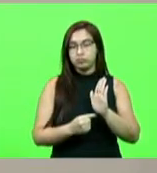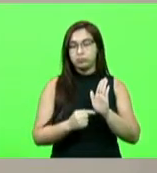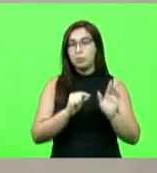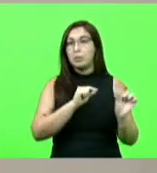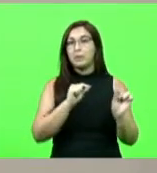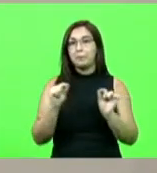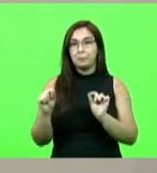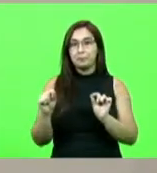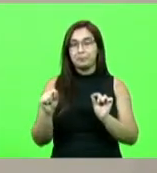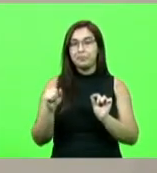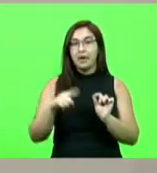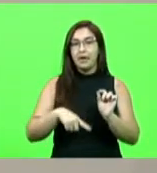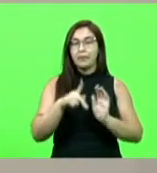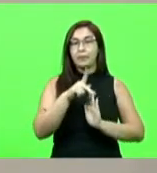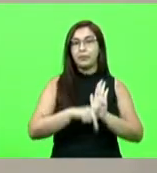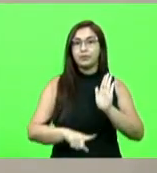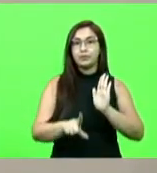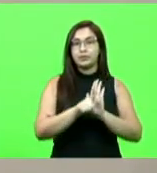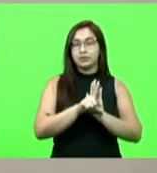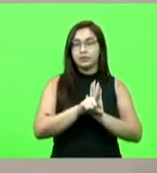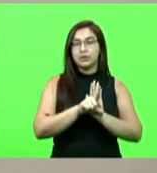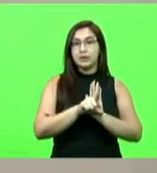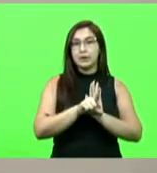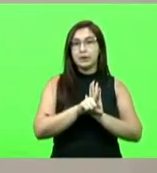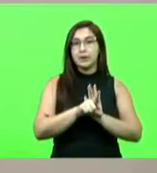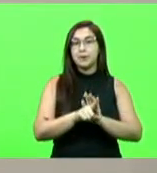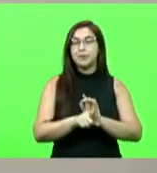o projeto de lei